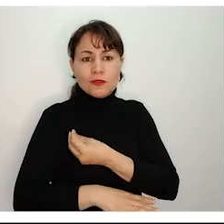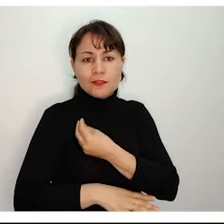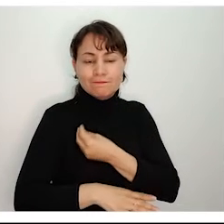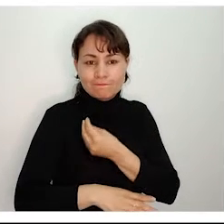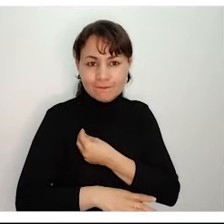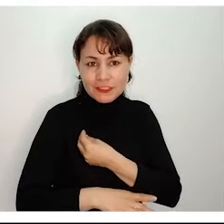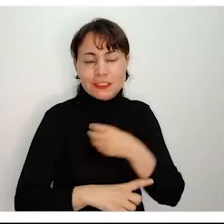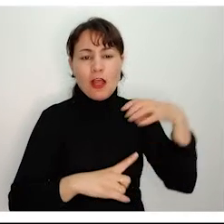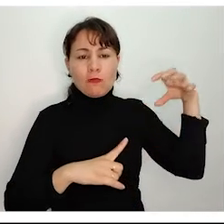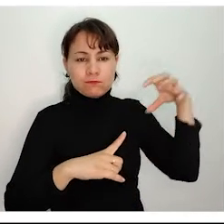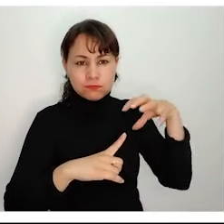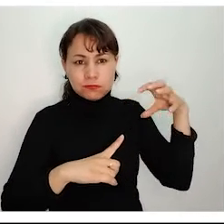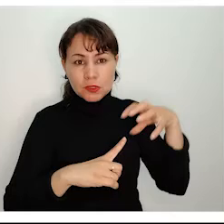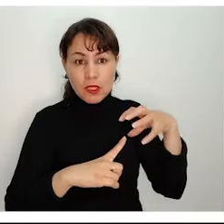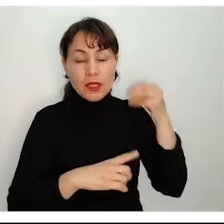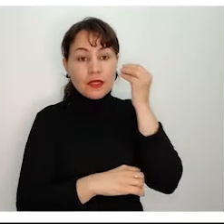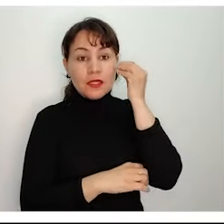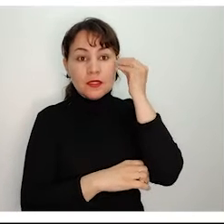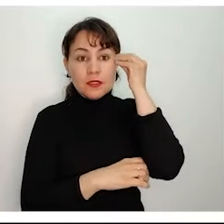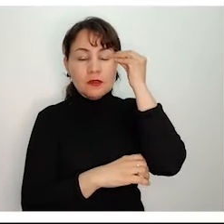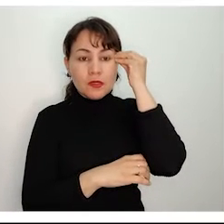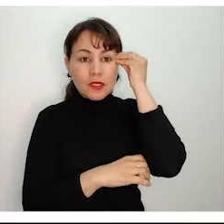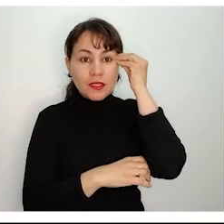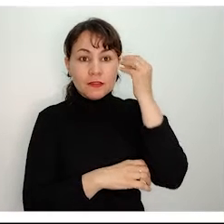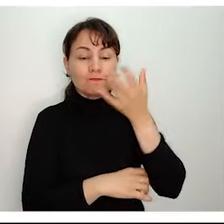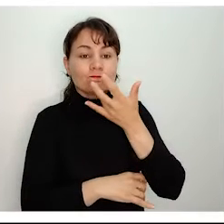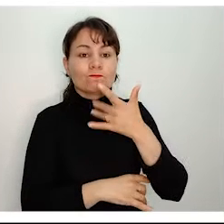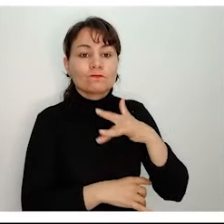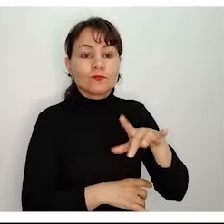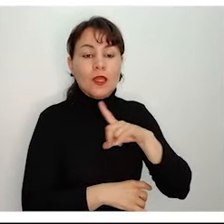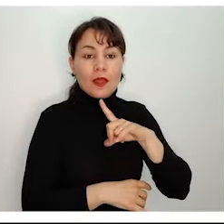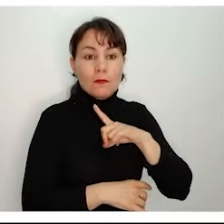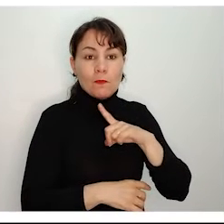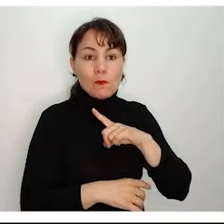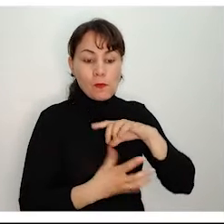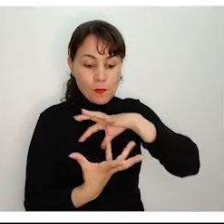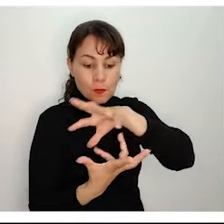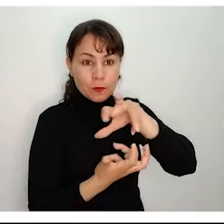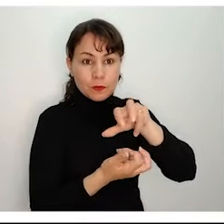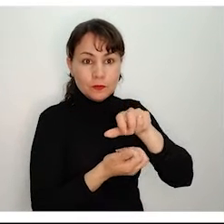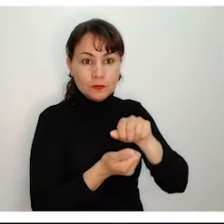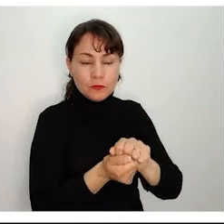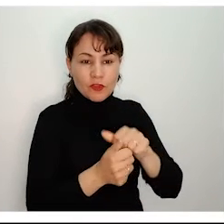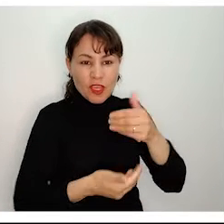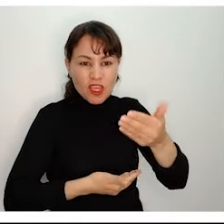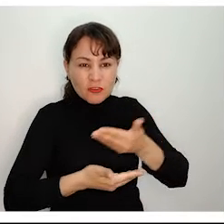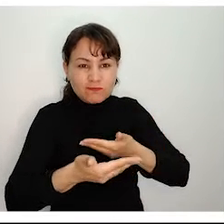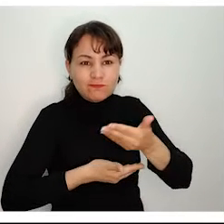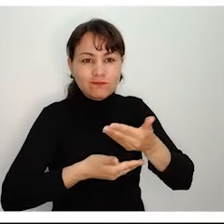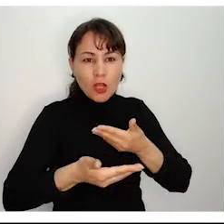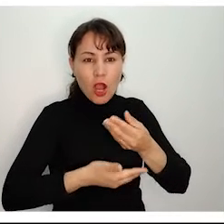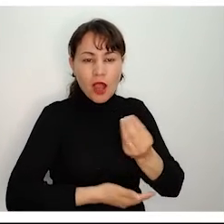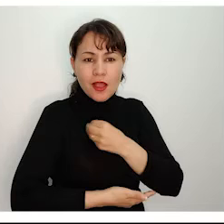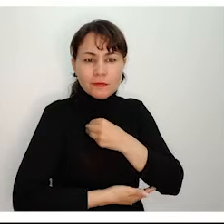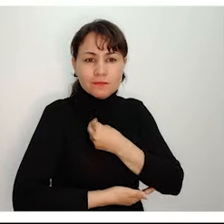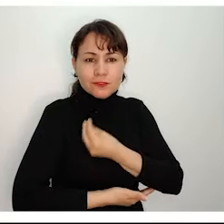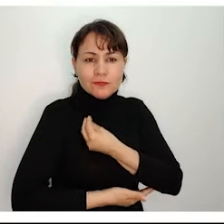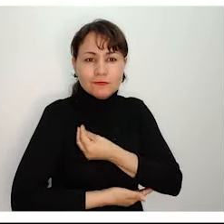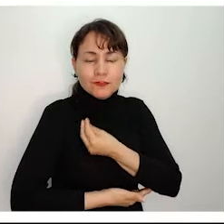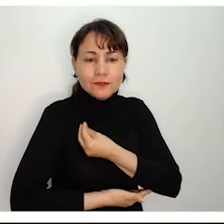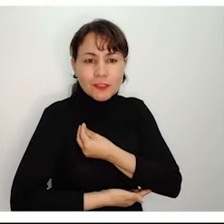durante toda a nossa vida. E essas experiências que a criança tem com o mundo, essas trocas,